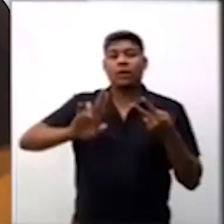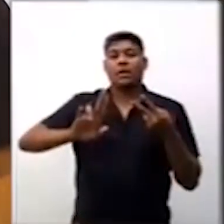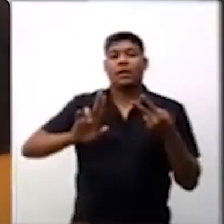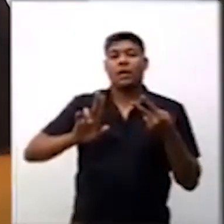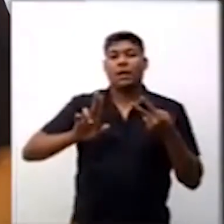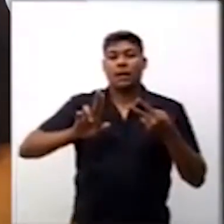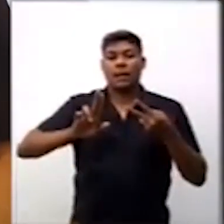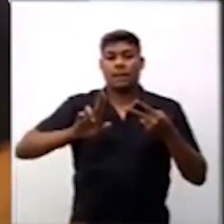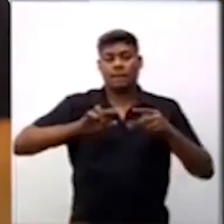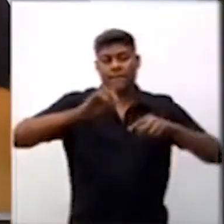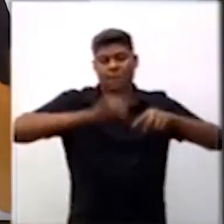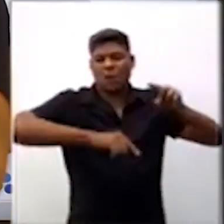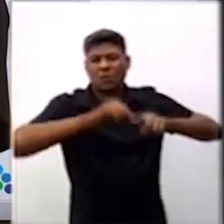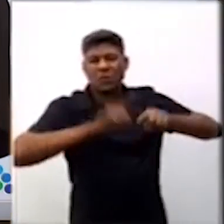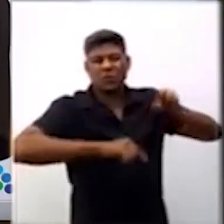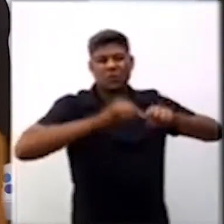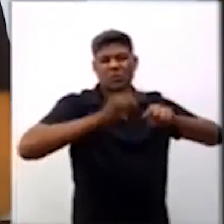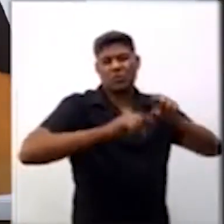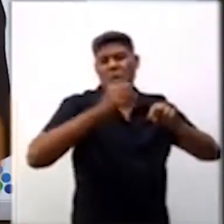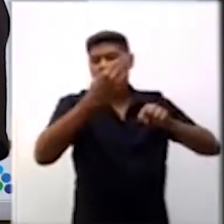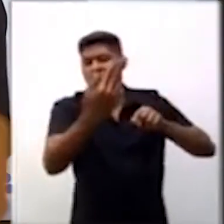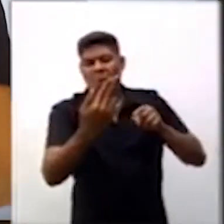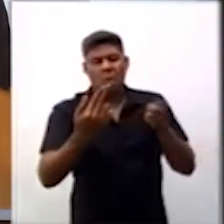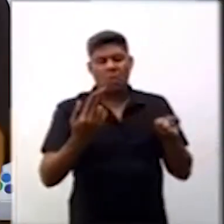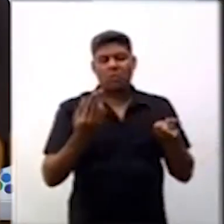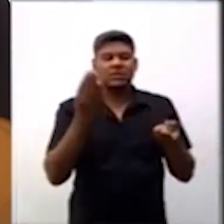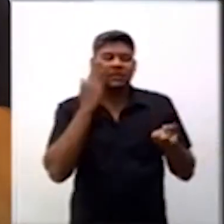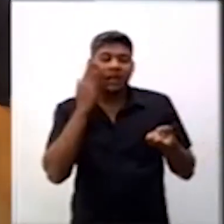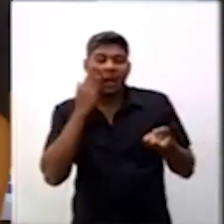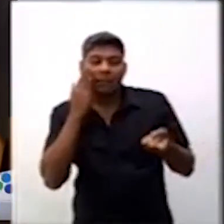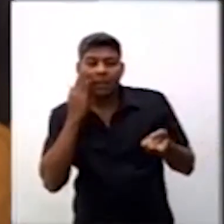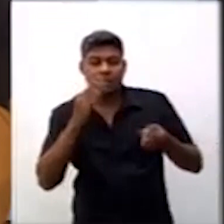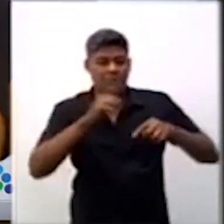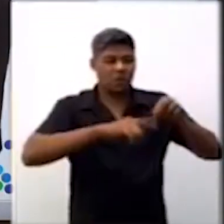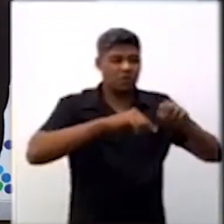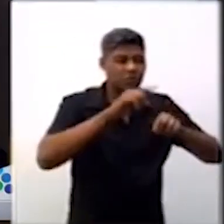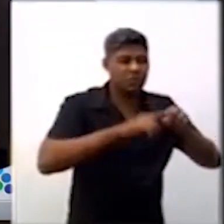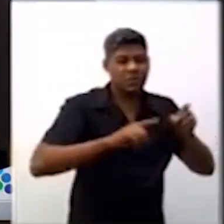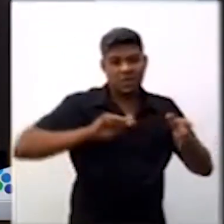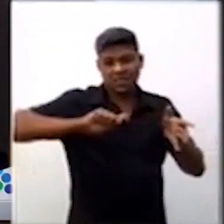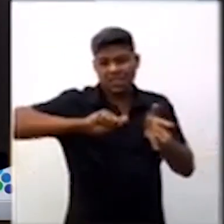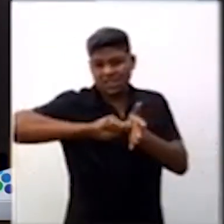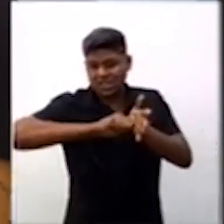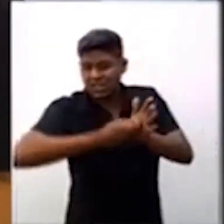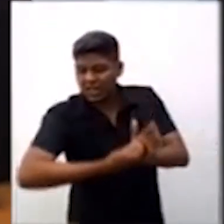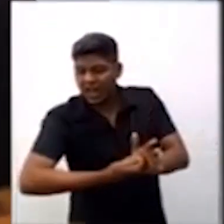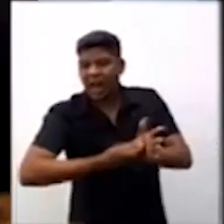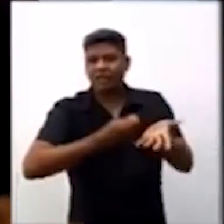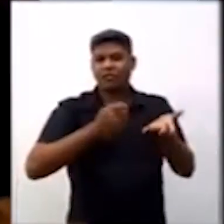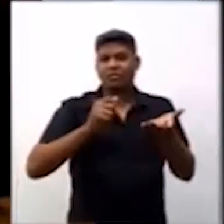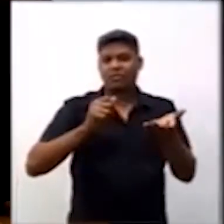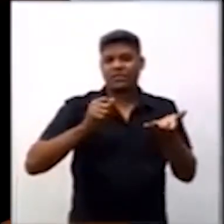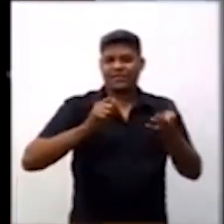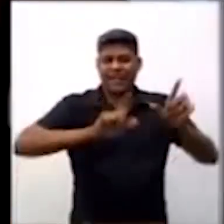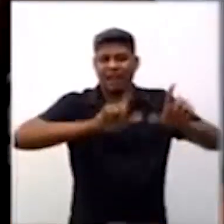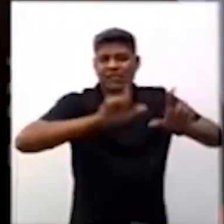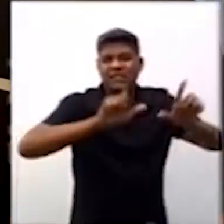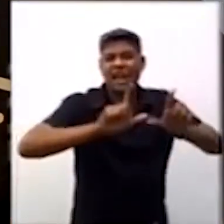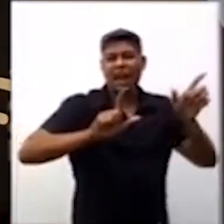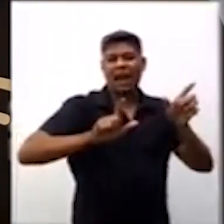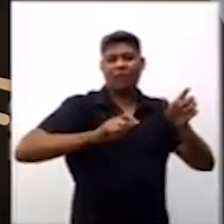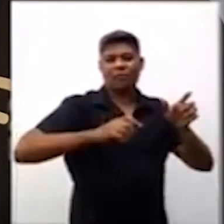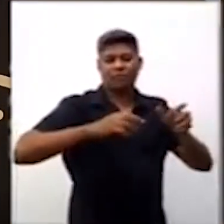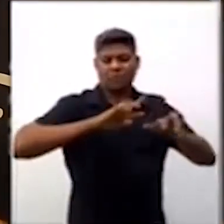potência ou deixar a maior quantidade de aparelhos possível desligado e usar pelo menor